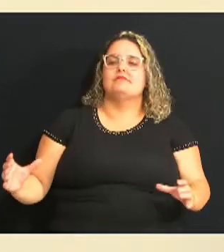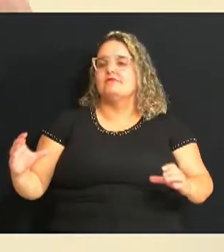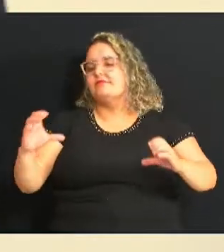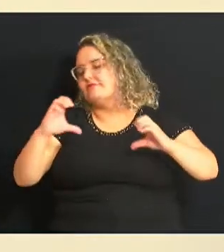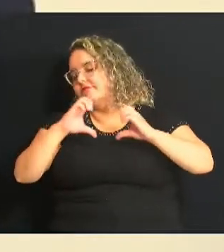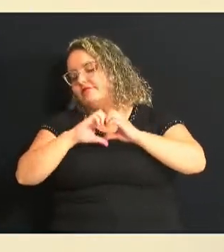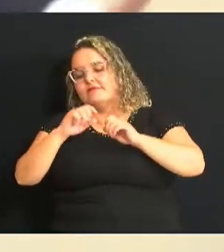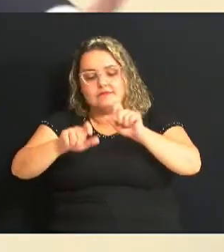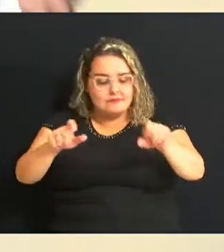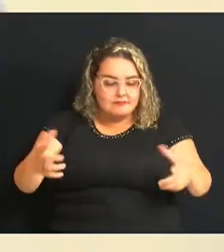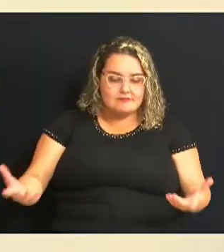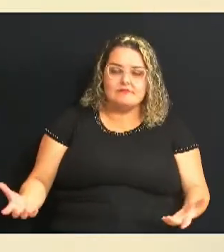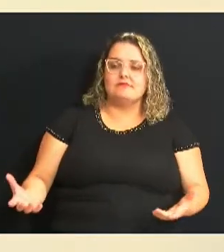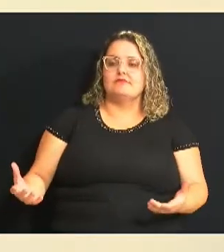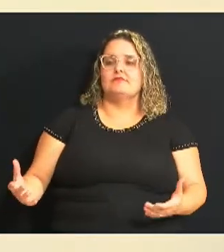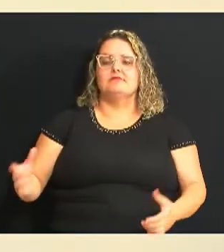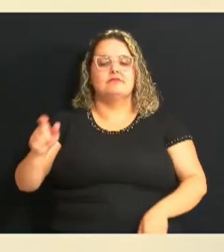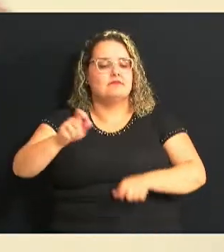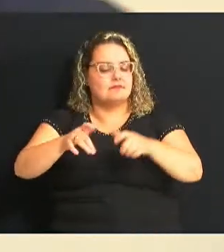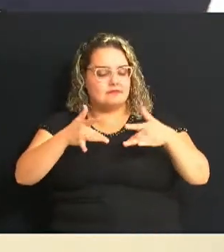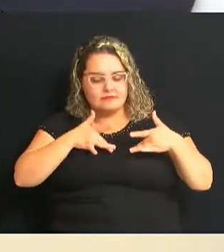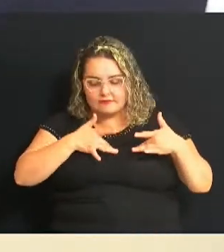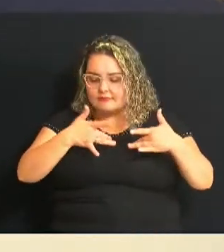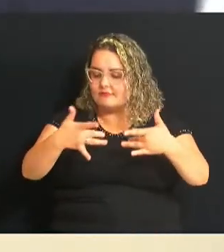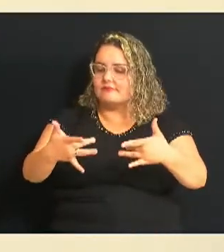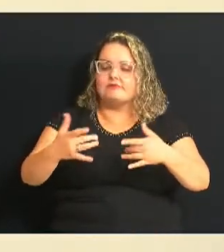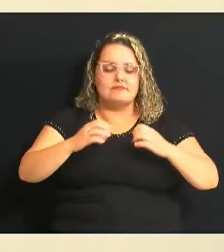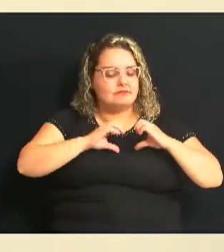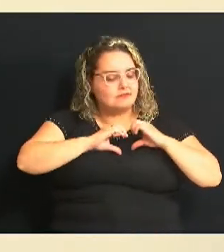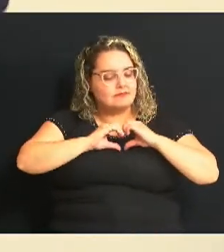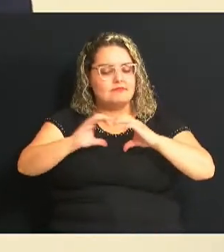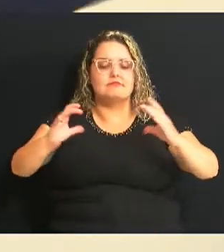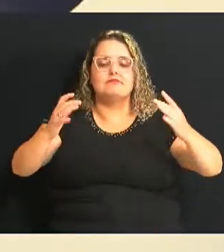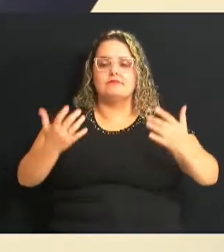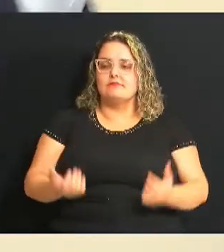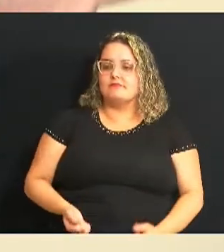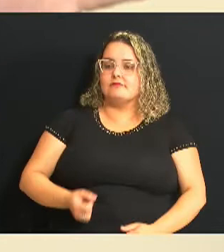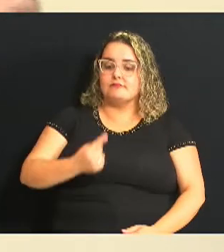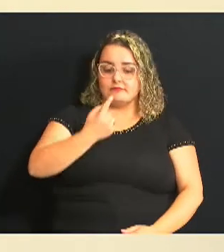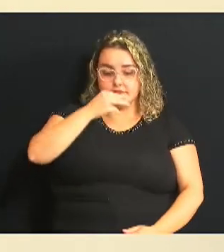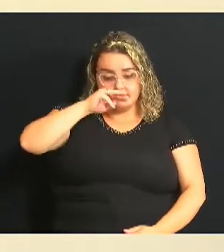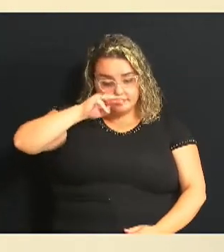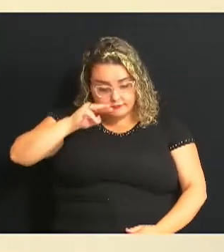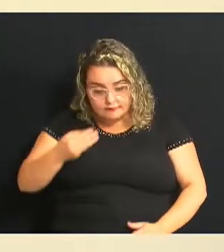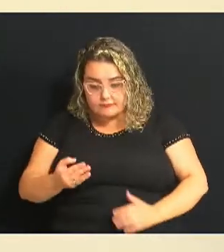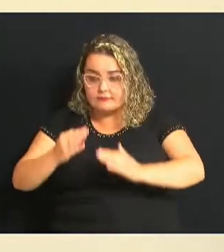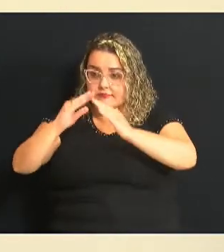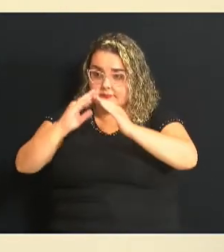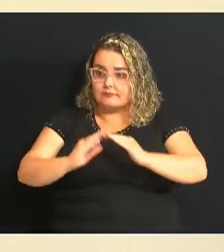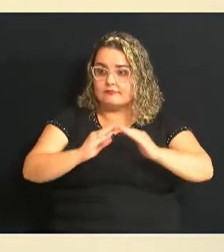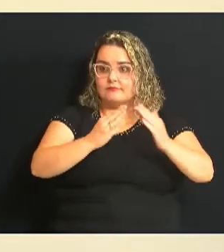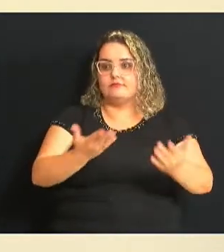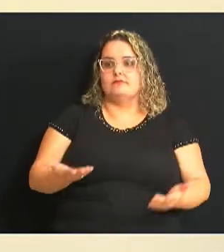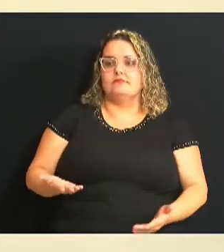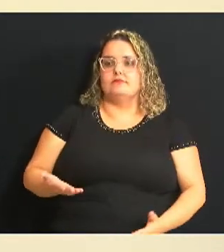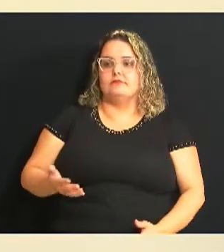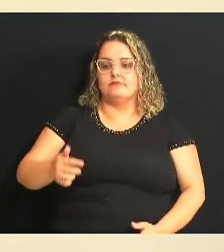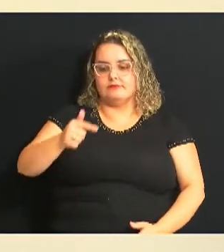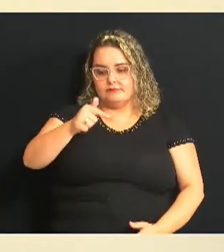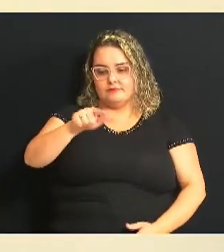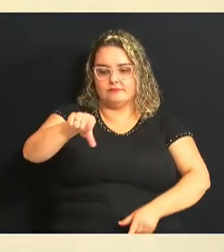gente altruísta. E desse 1 milhão de moradores da cidade de Campinas, esses 7